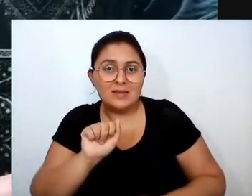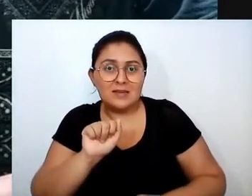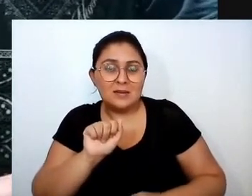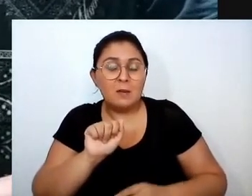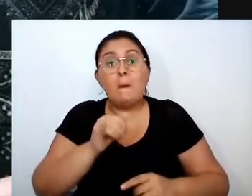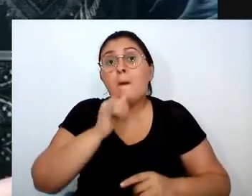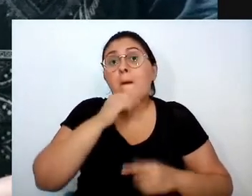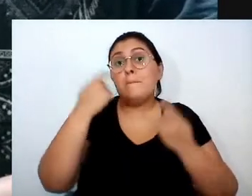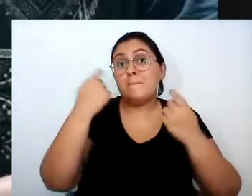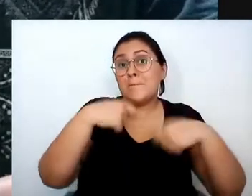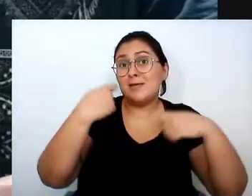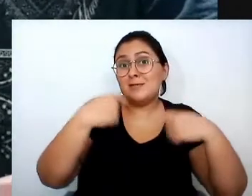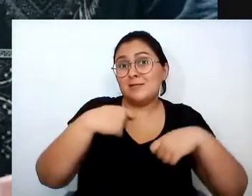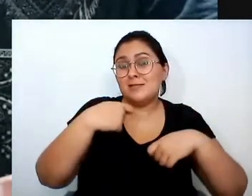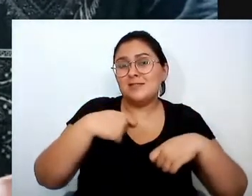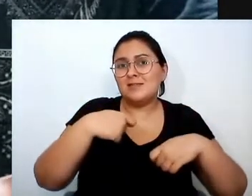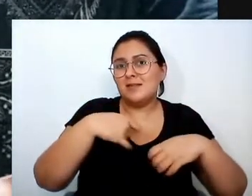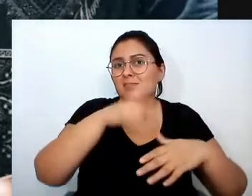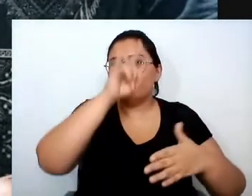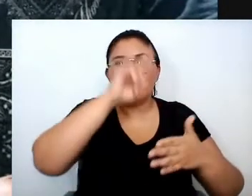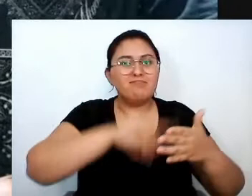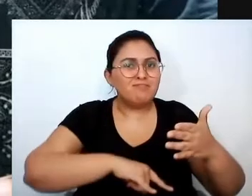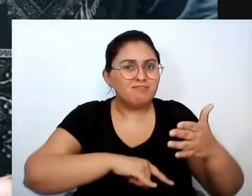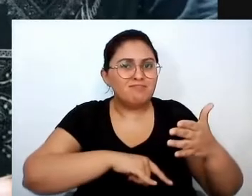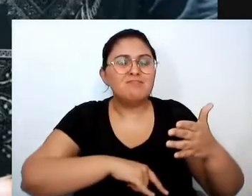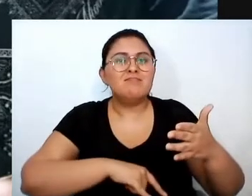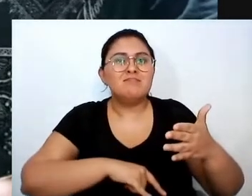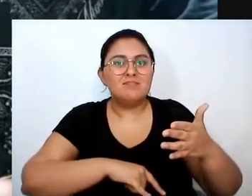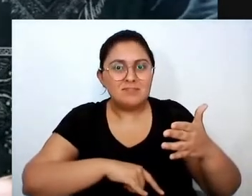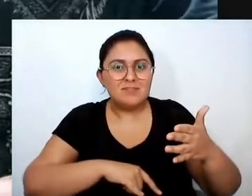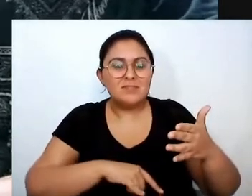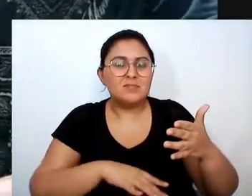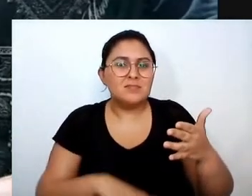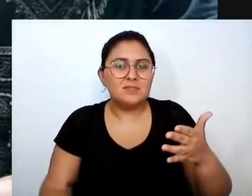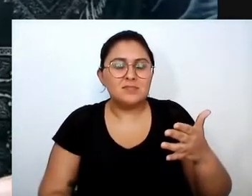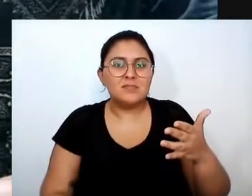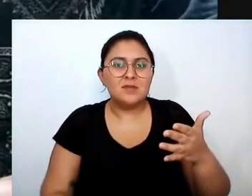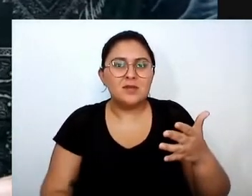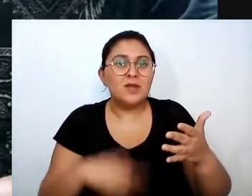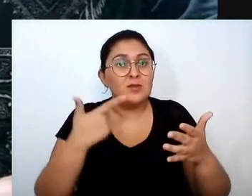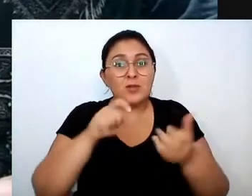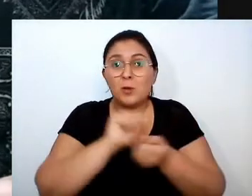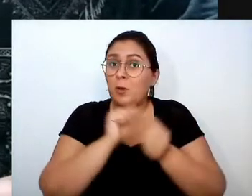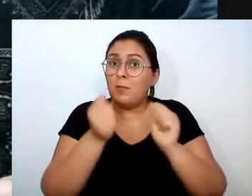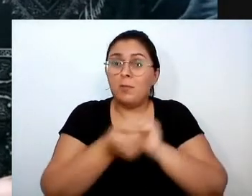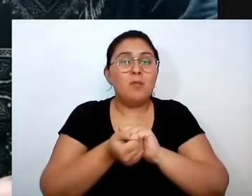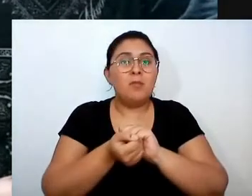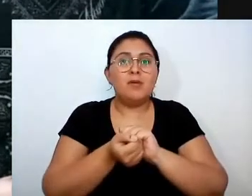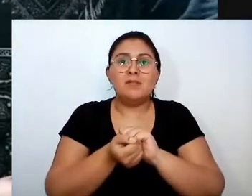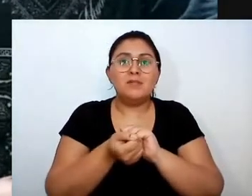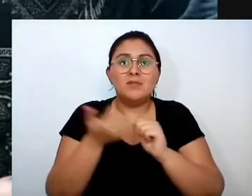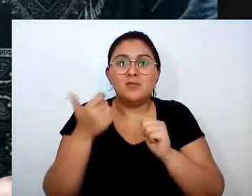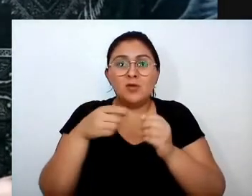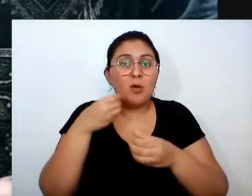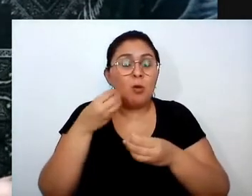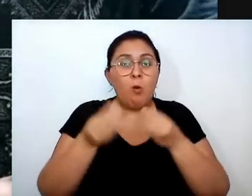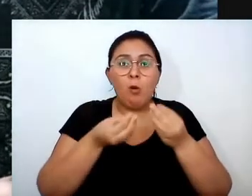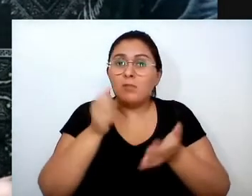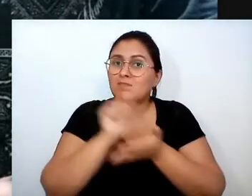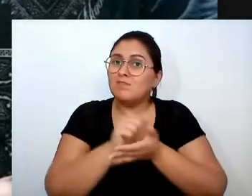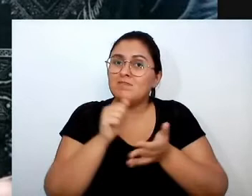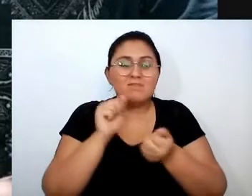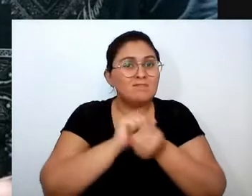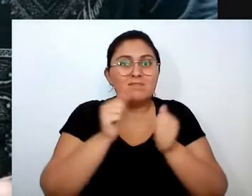de repente precisa ler um material e não tem como adaptar na hora, a gente pega um livro, coloca